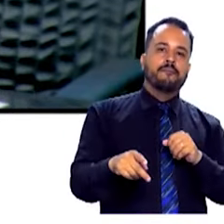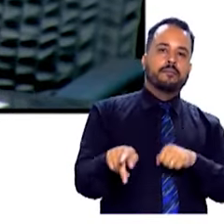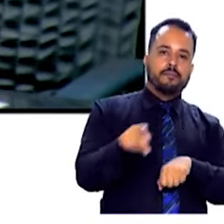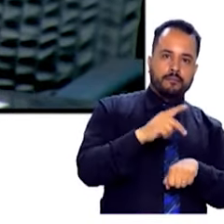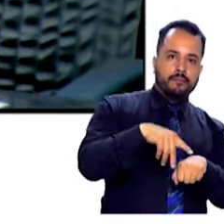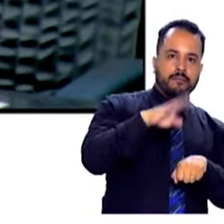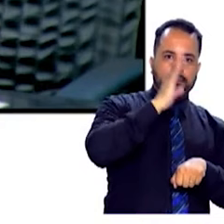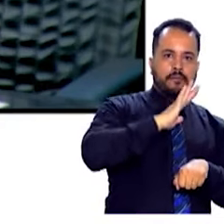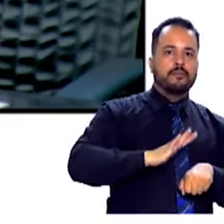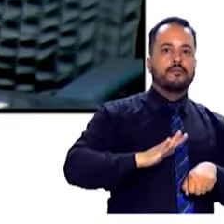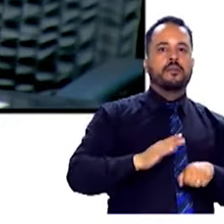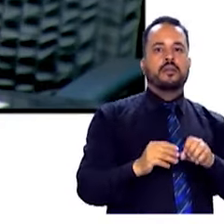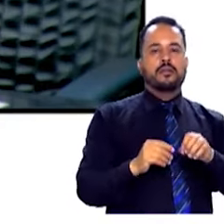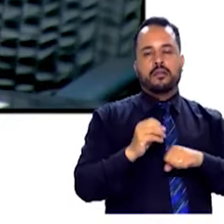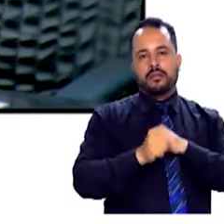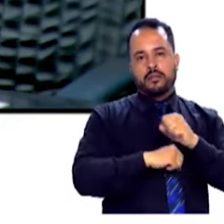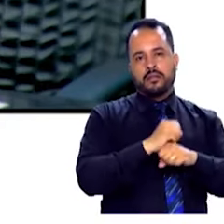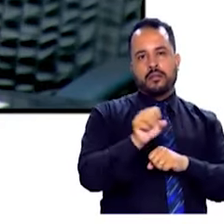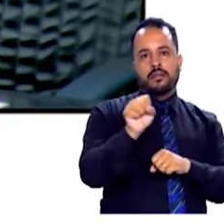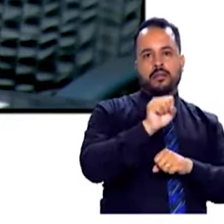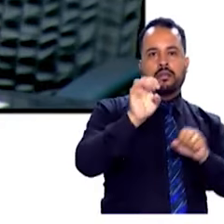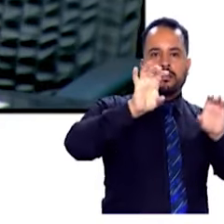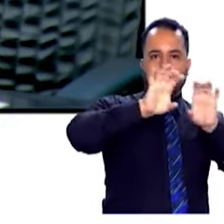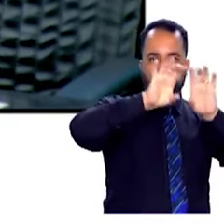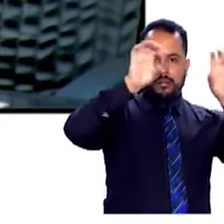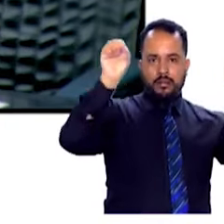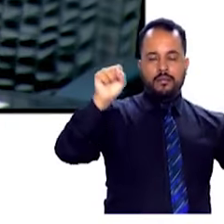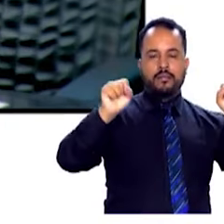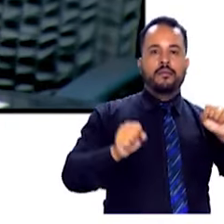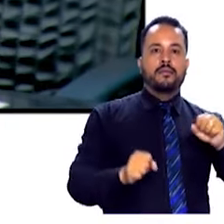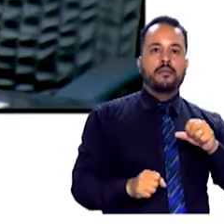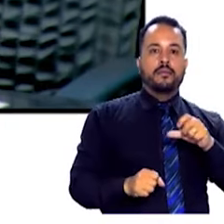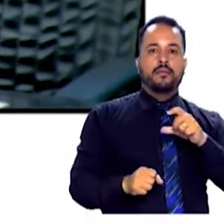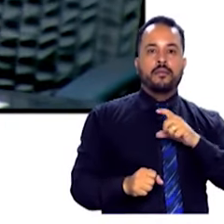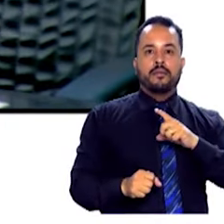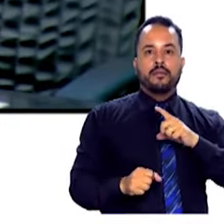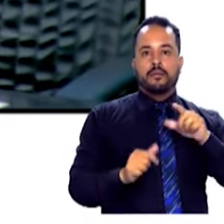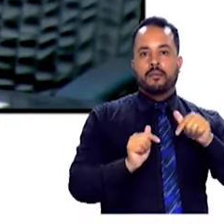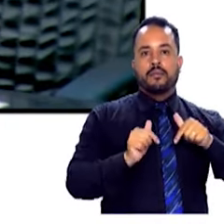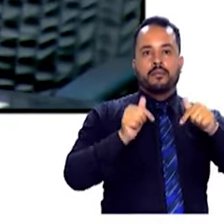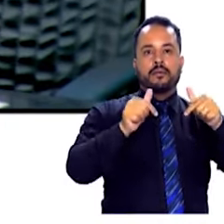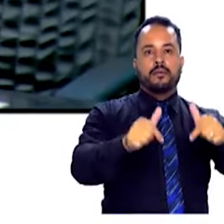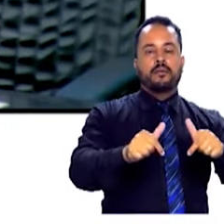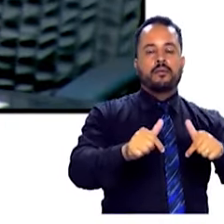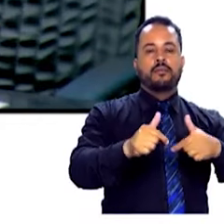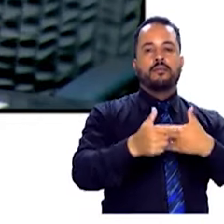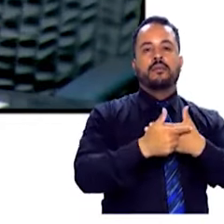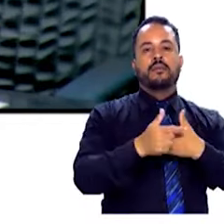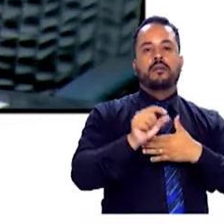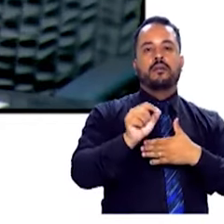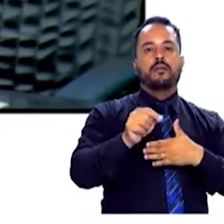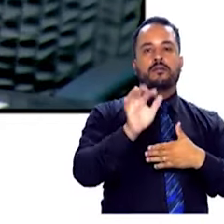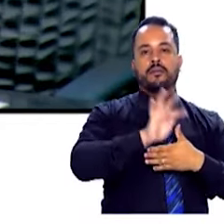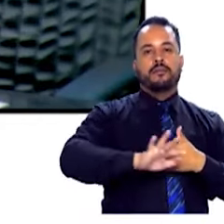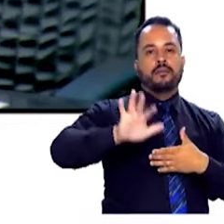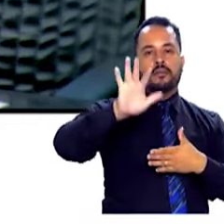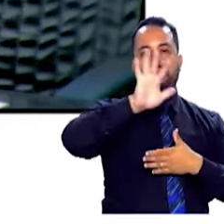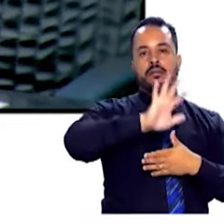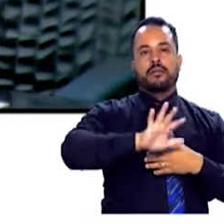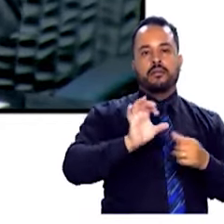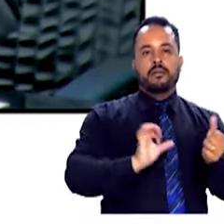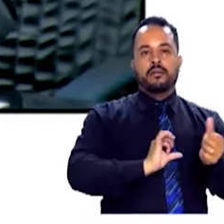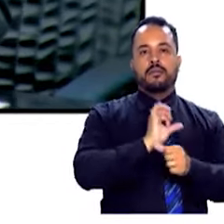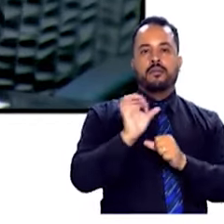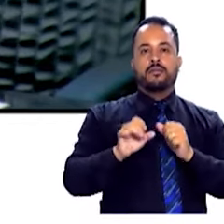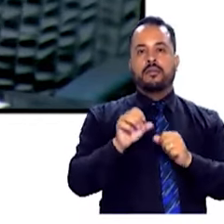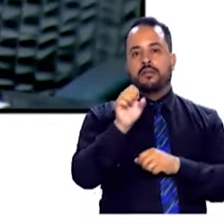quando o Supremo Tribunal Federal também exercia né a guarda da Legislação Federal e Isso mudou a partir da Constituição de 88